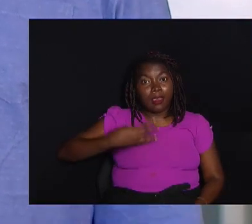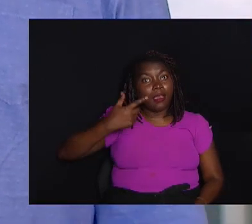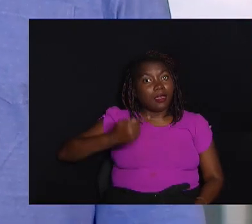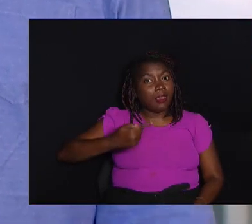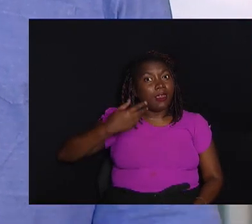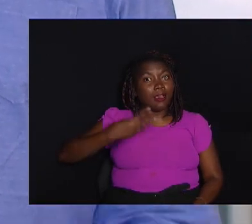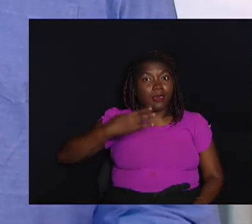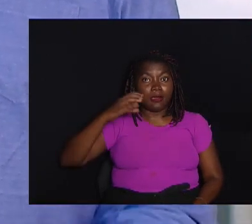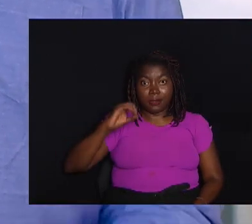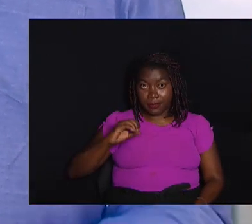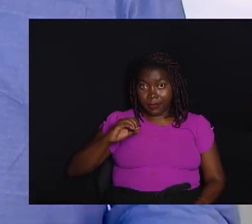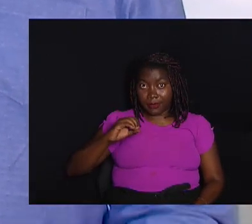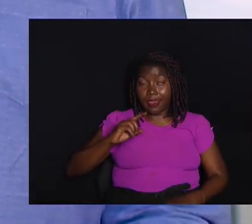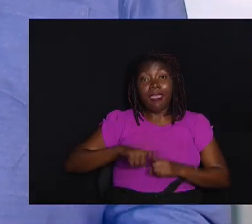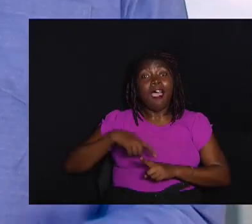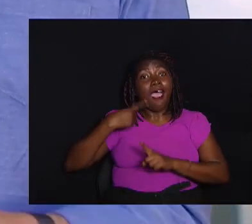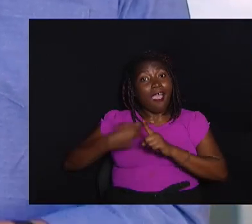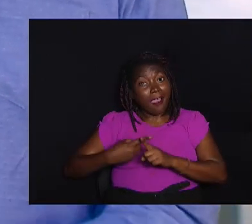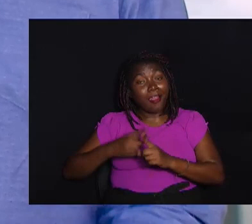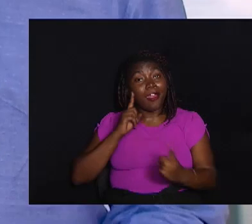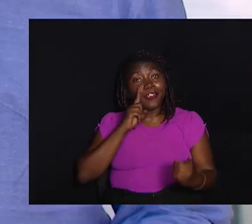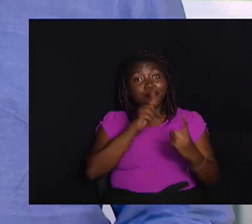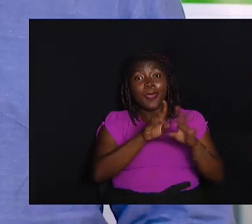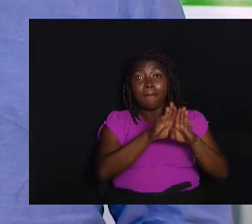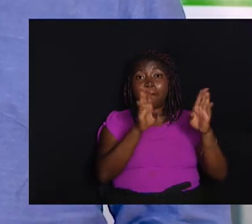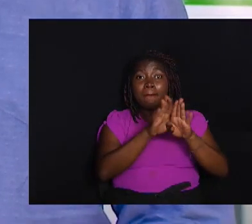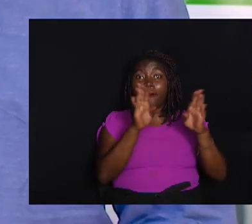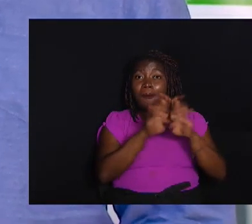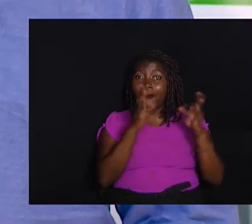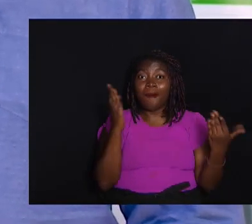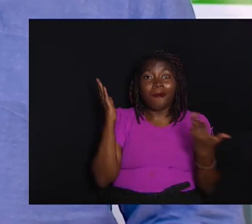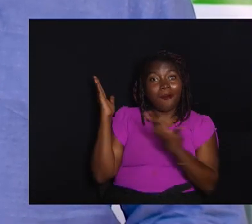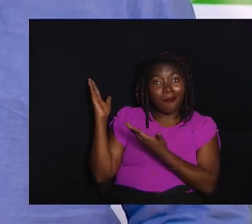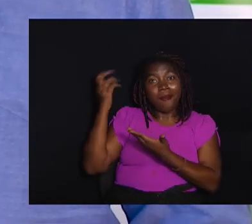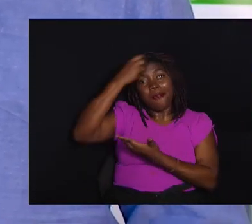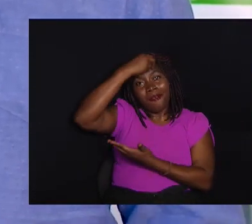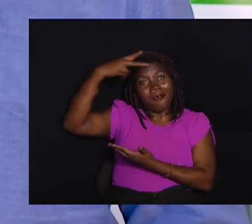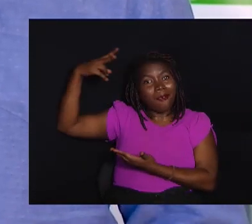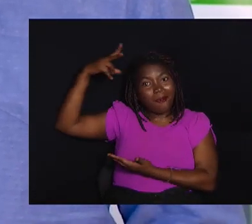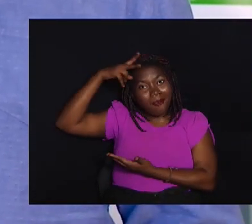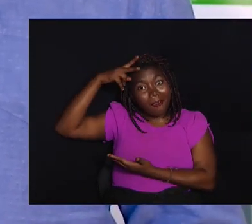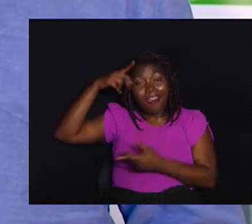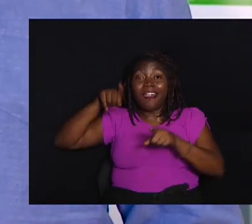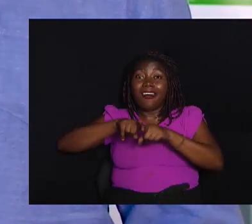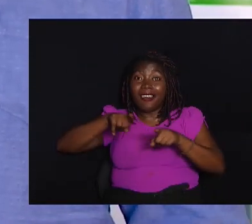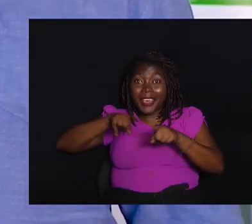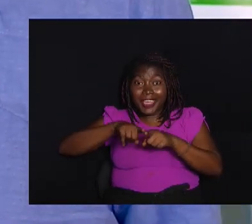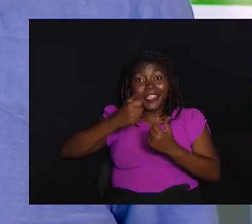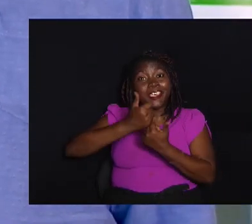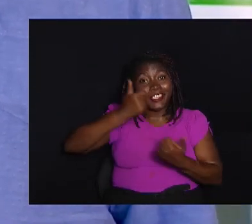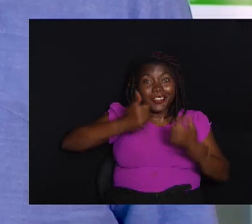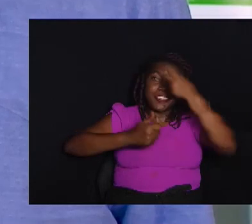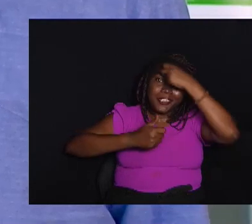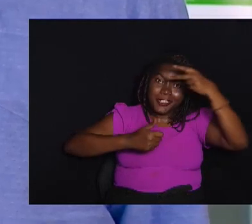99441-4730. Tá? Além do atendimento no Porta Aberta, aqui na Prefeitura, no Paço da Prefeitura, e nas subprefeituras tem todos